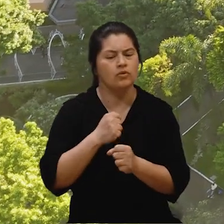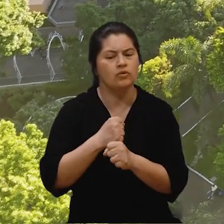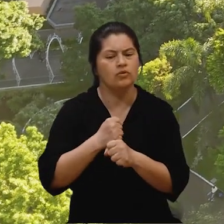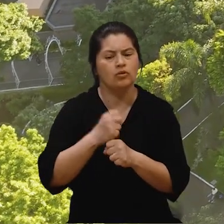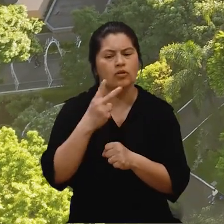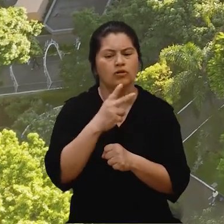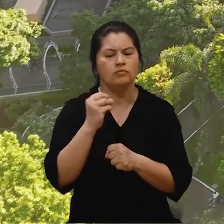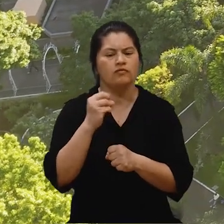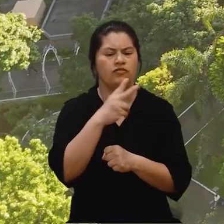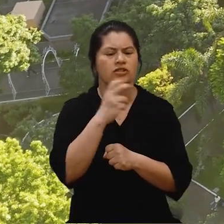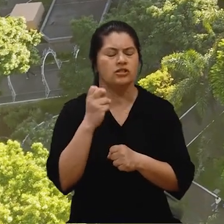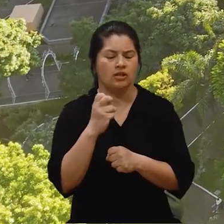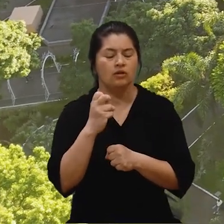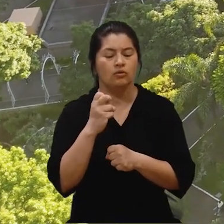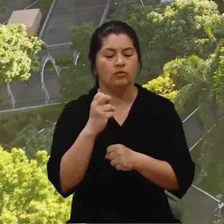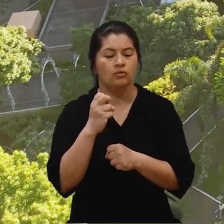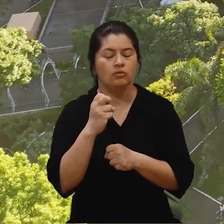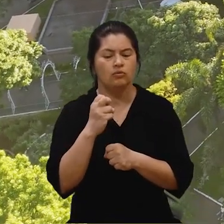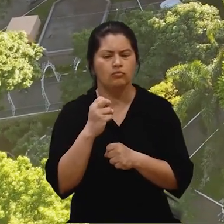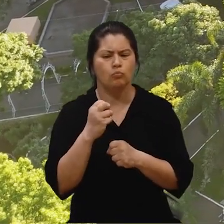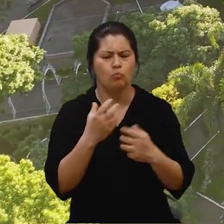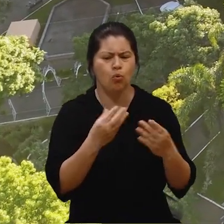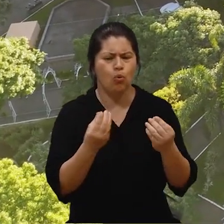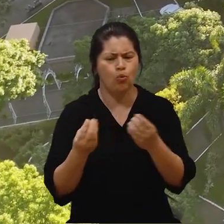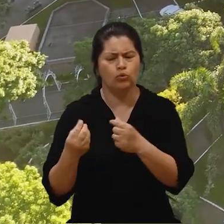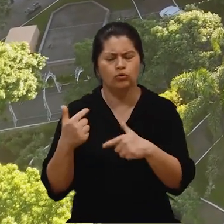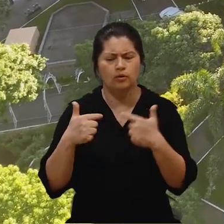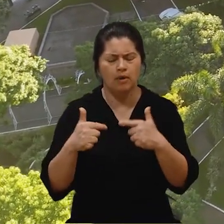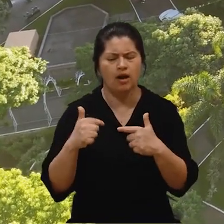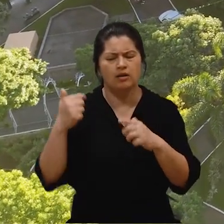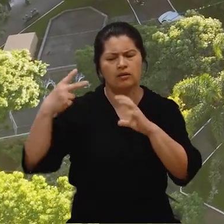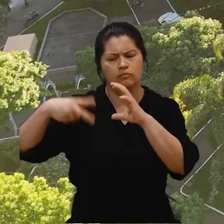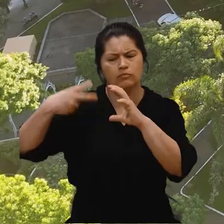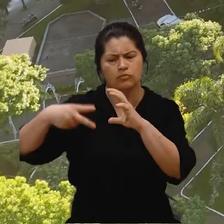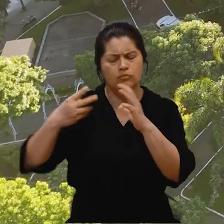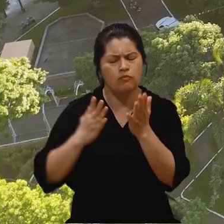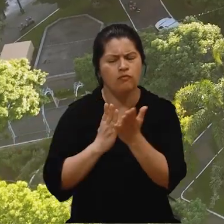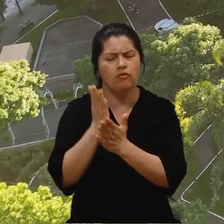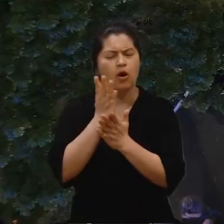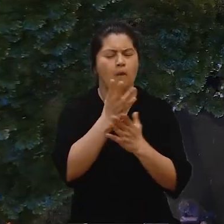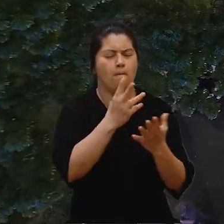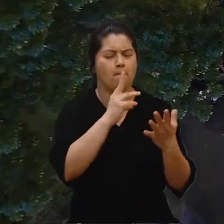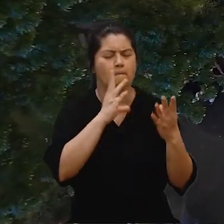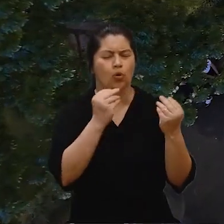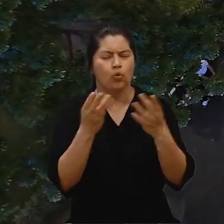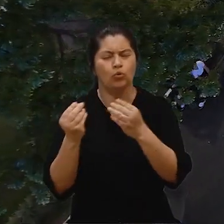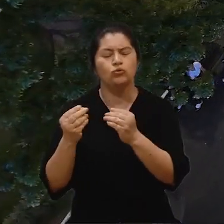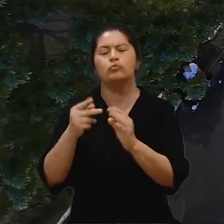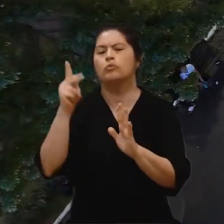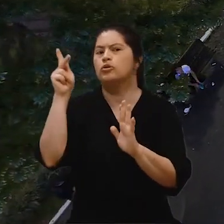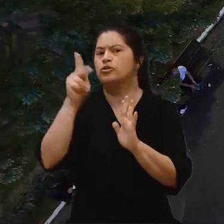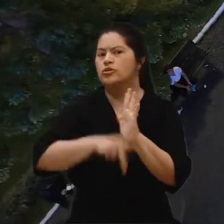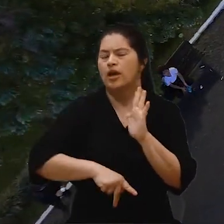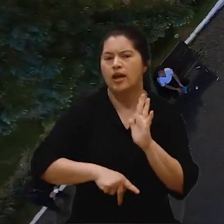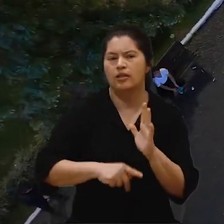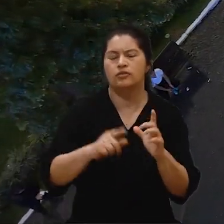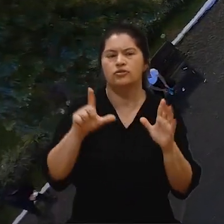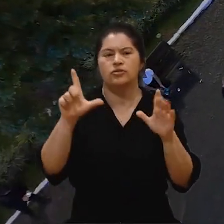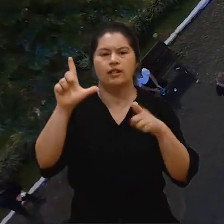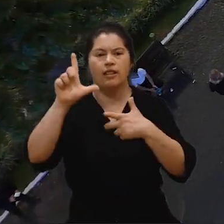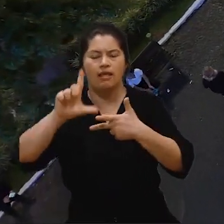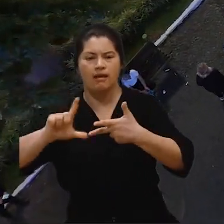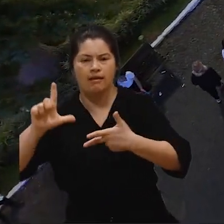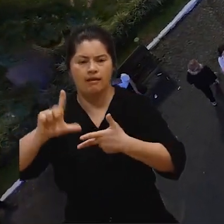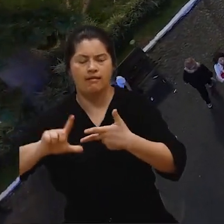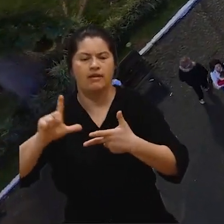Neste ano de 2025, tivemos um trabalho bastante árduo na nossa Câmara de Vereadores. Aprovamos diversos projetos de leis, decretos